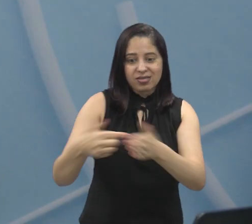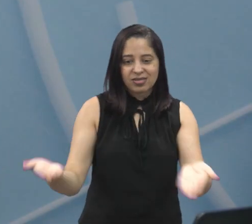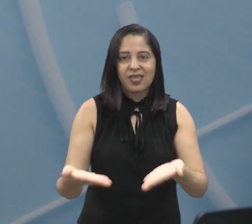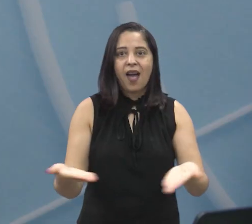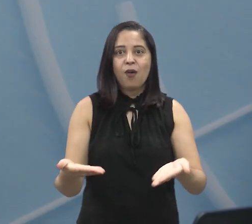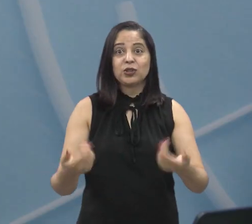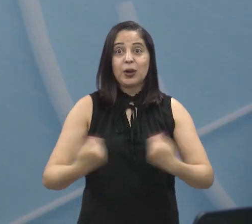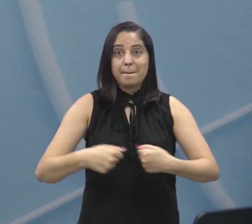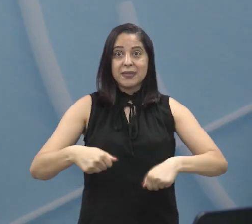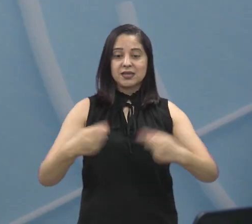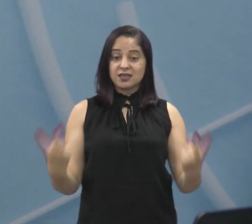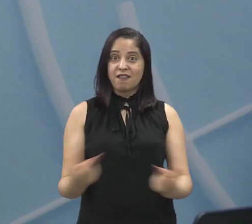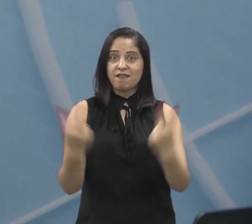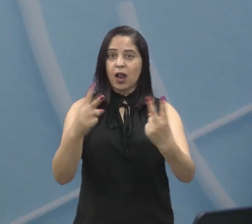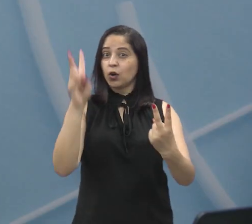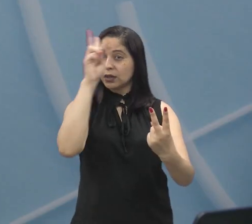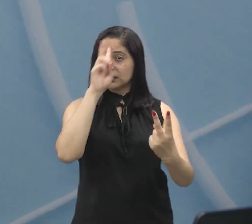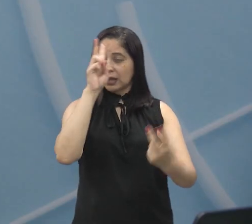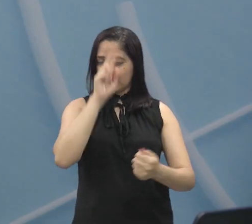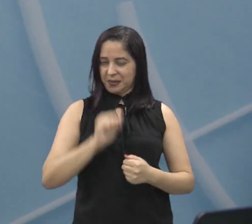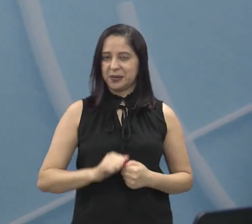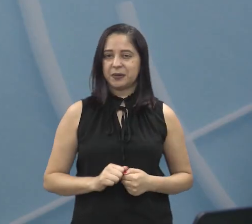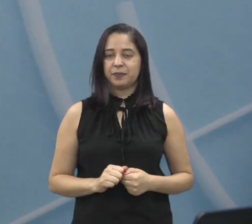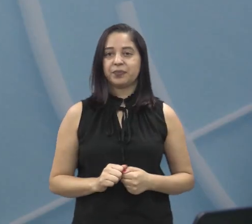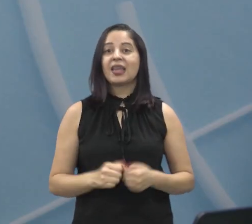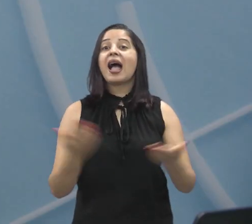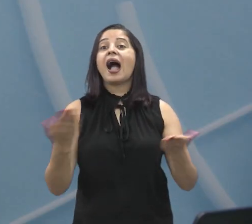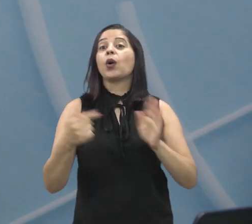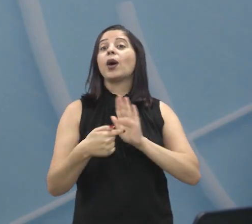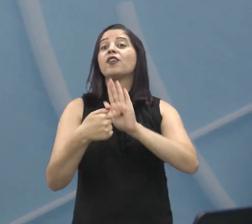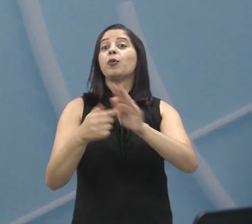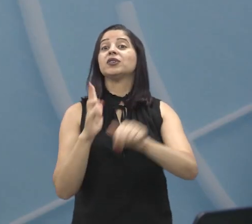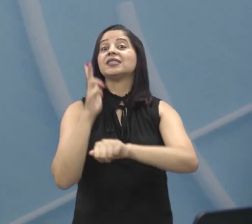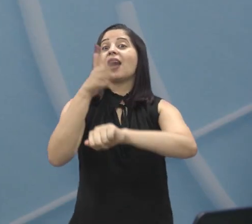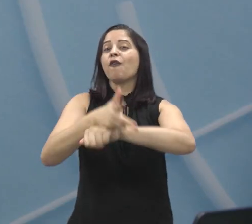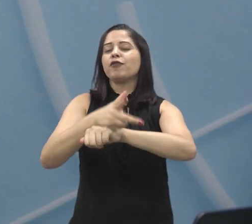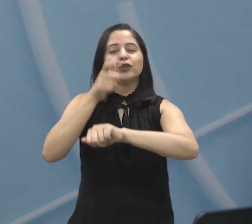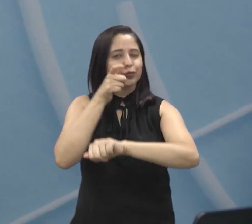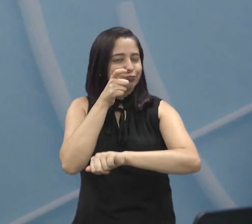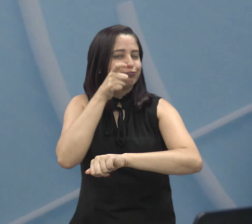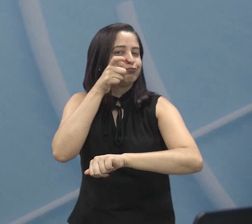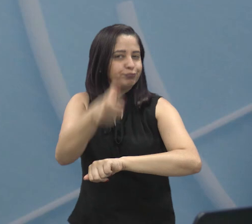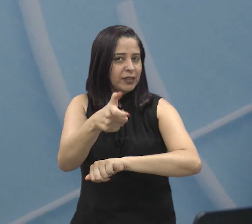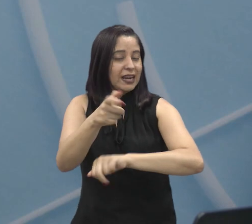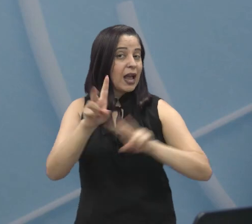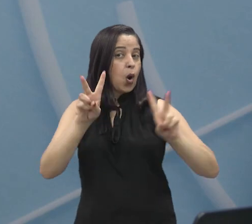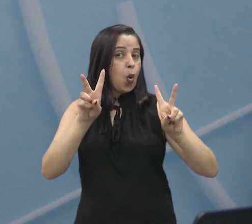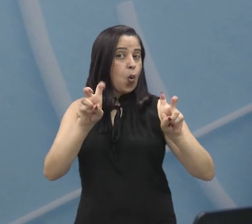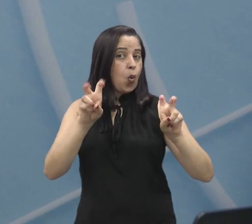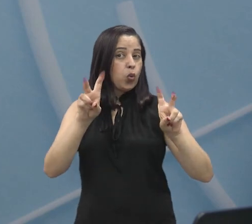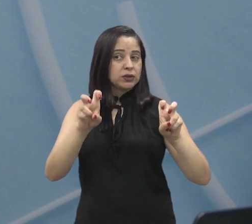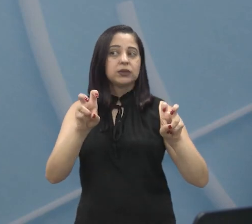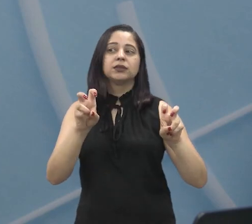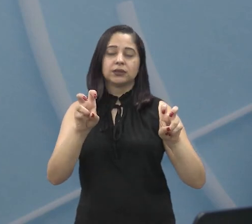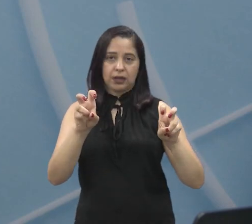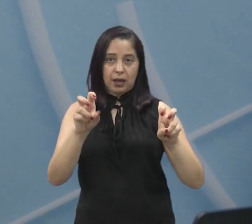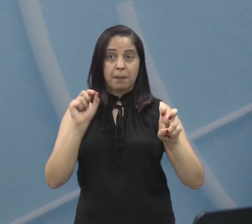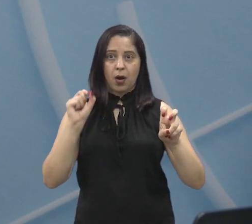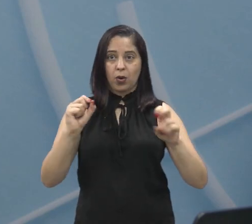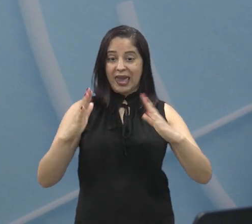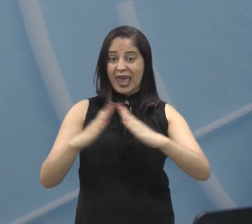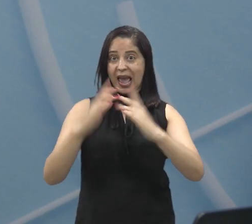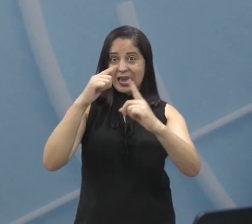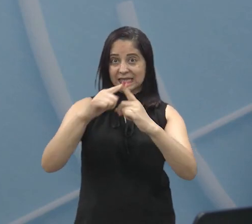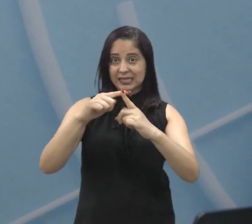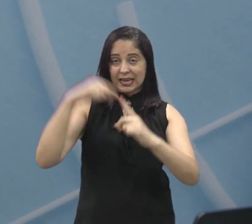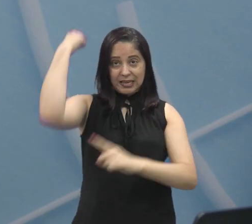nossa história. Agora a gente vai chamar um VT, gente, bem interessante sobre o Lago São Benedito, né, a Igreja